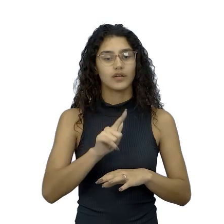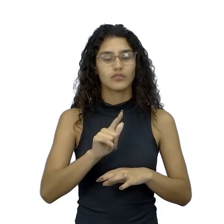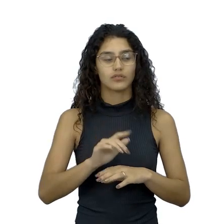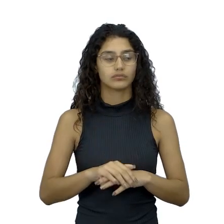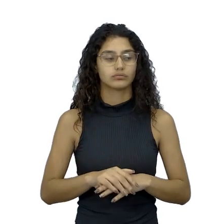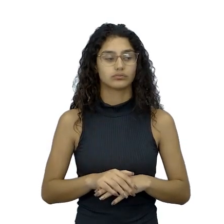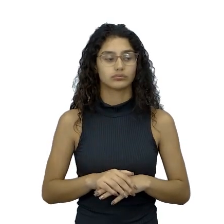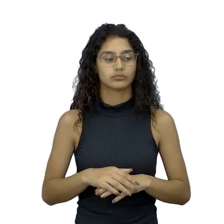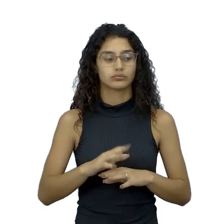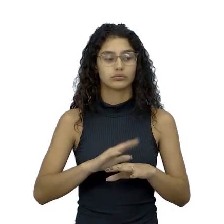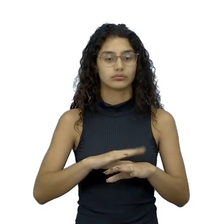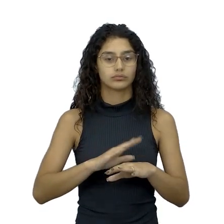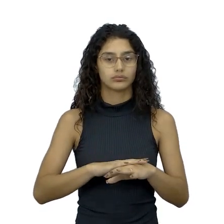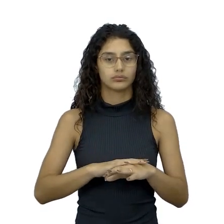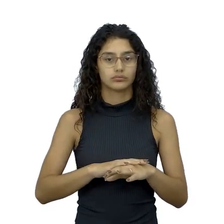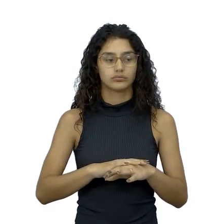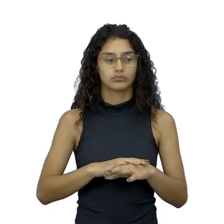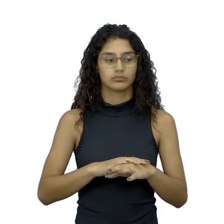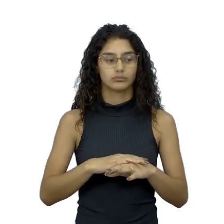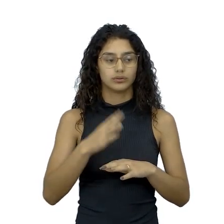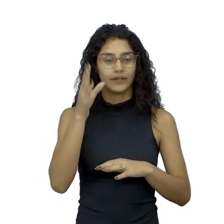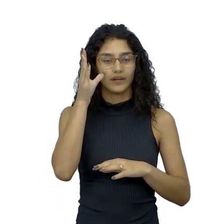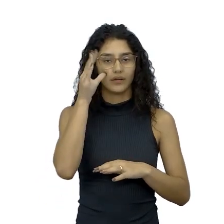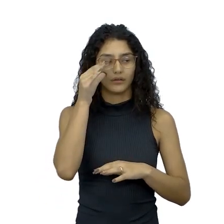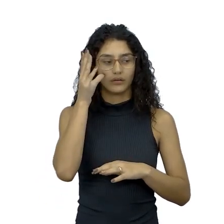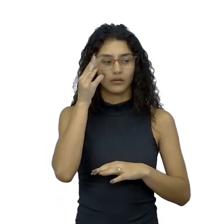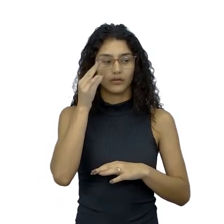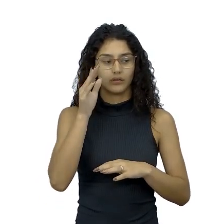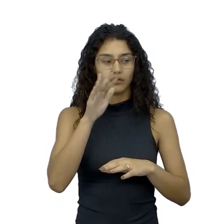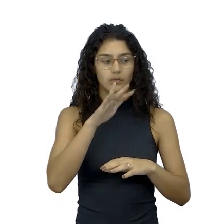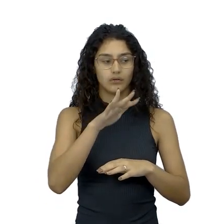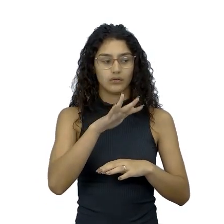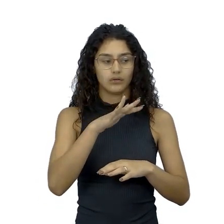trazer elementos super interessantes para a aula de ciências.